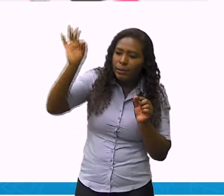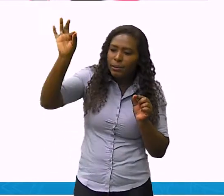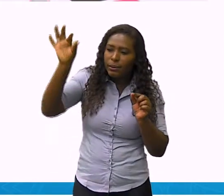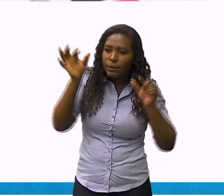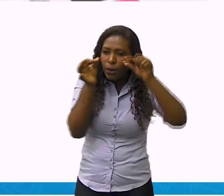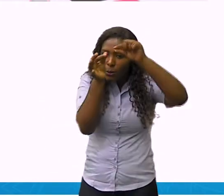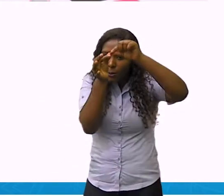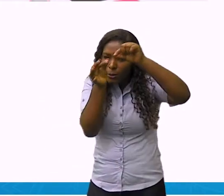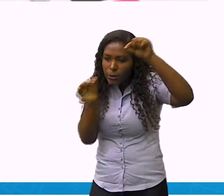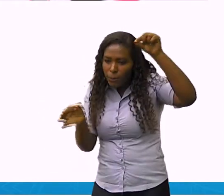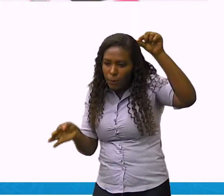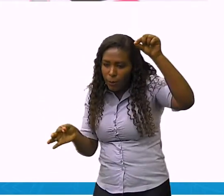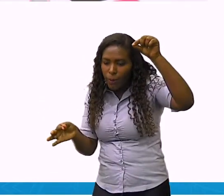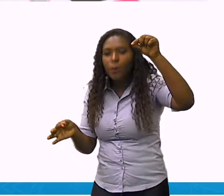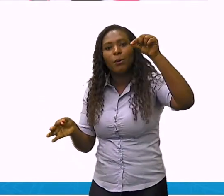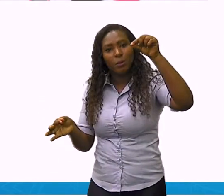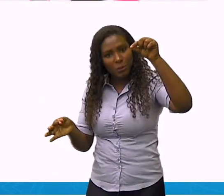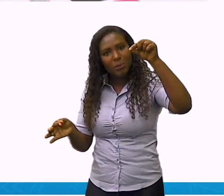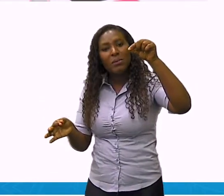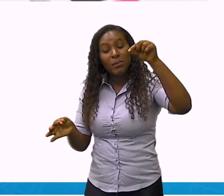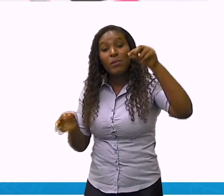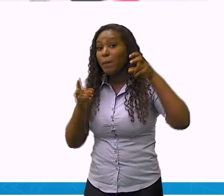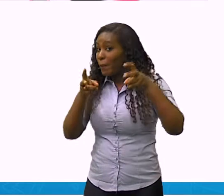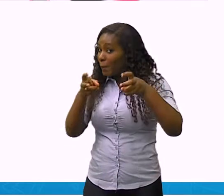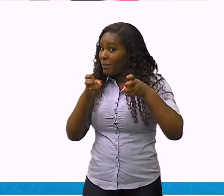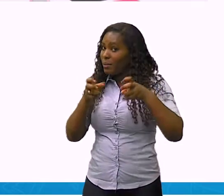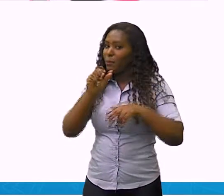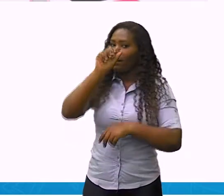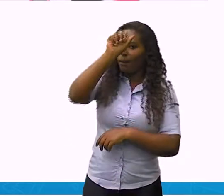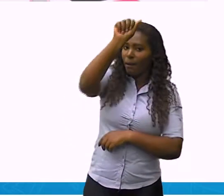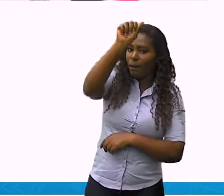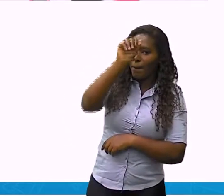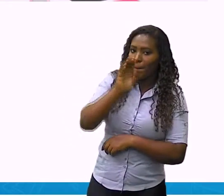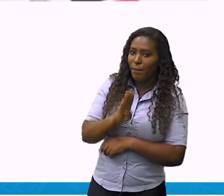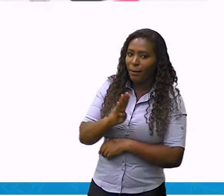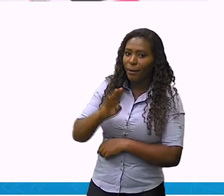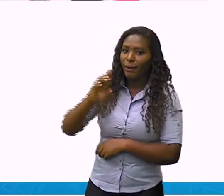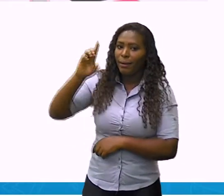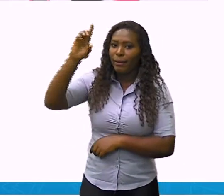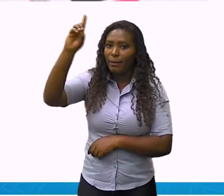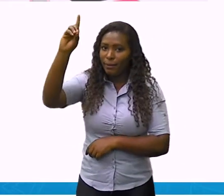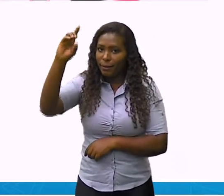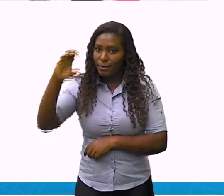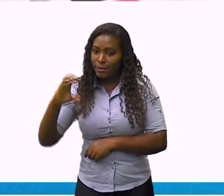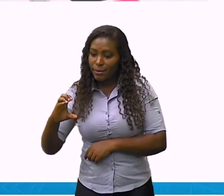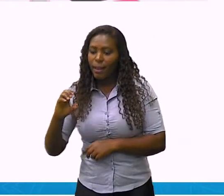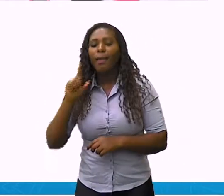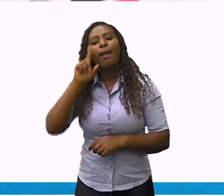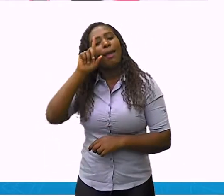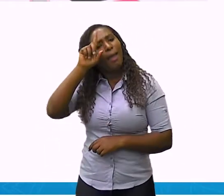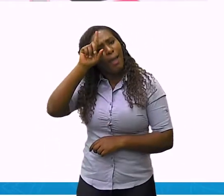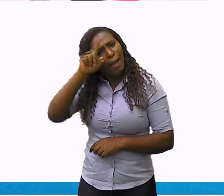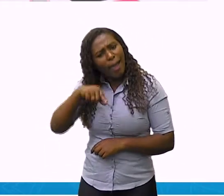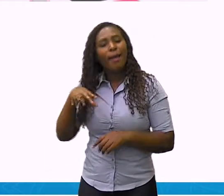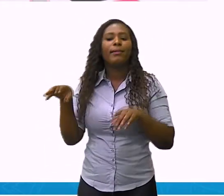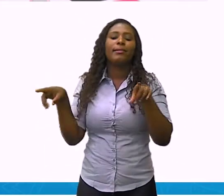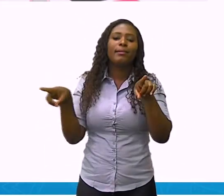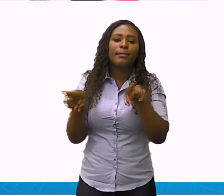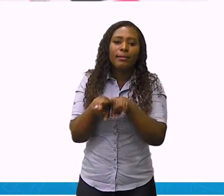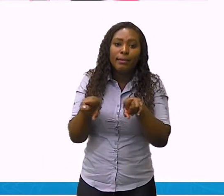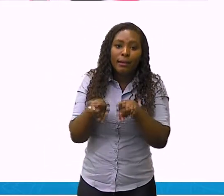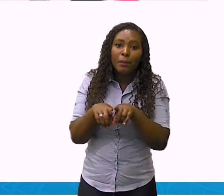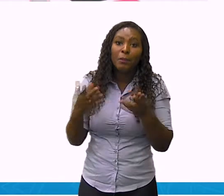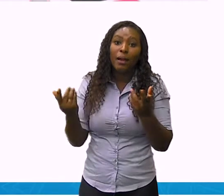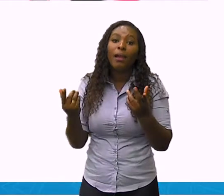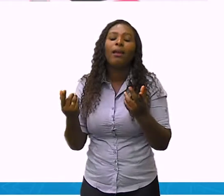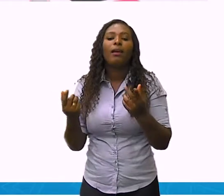AB é comum aos 2 triângulos. E o lado BC é